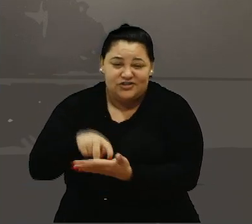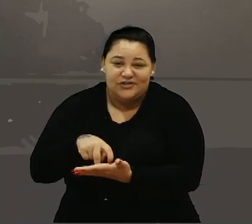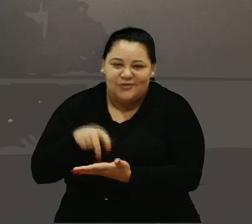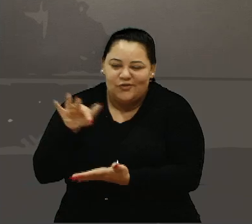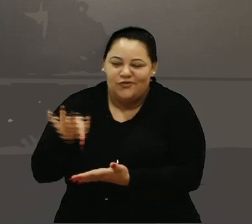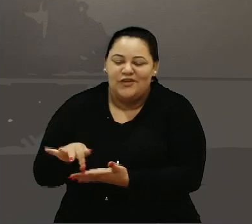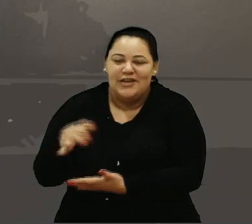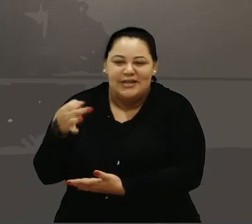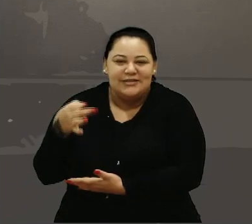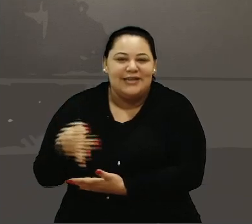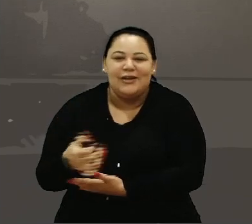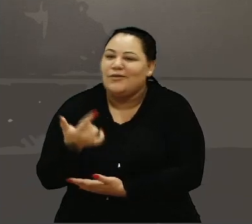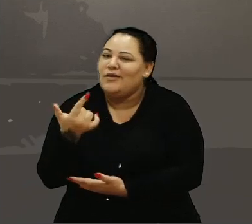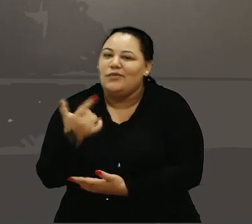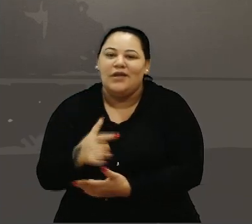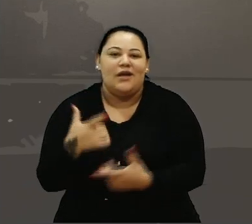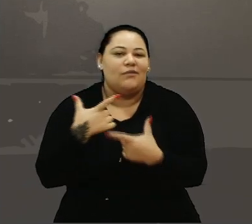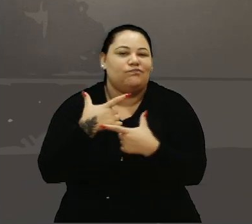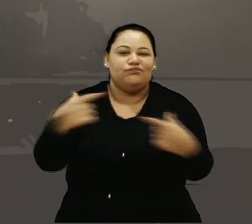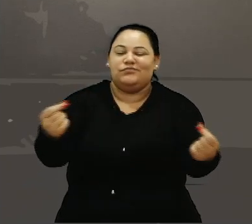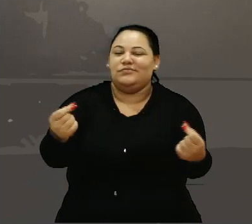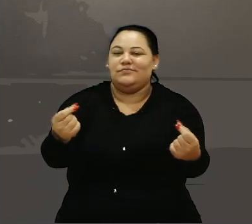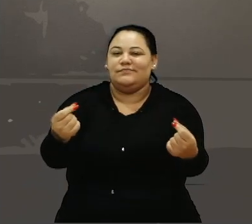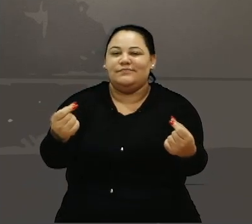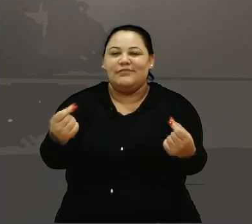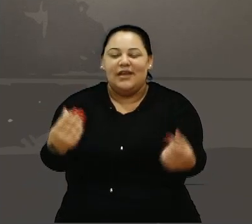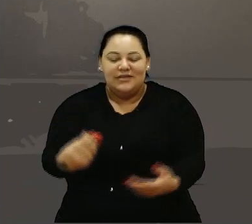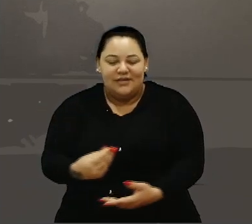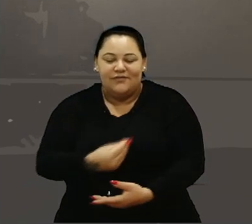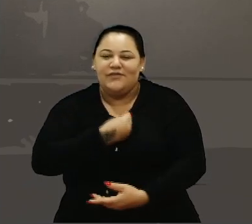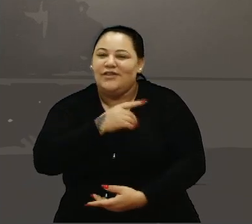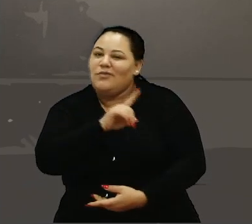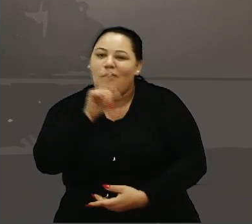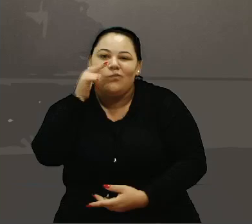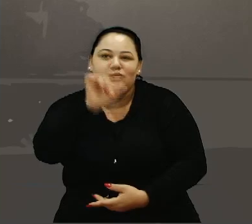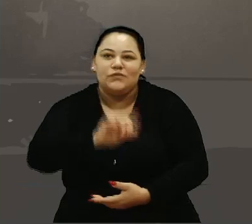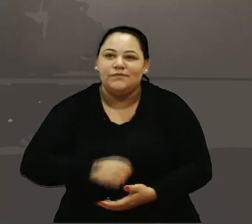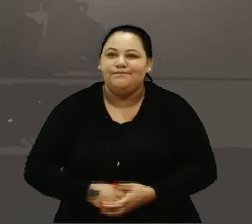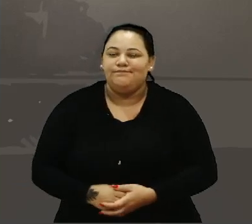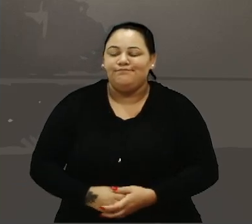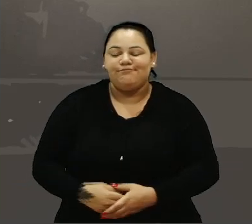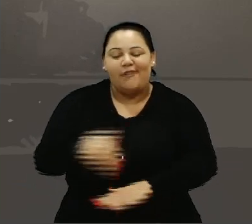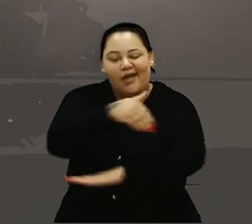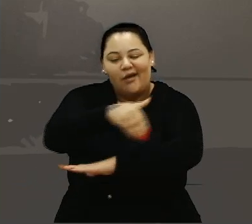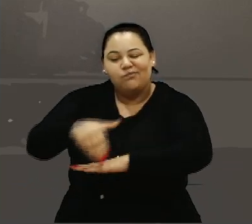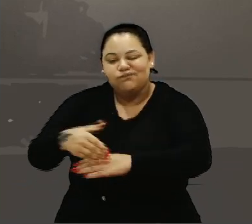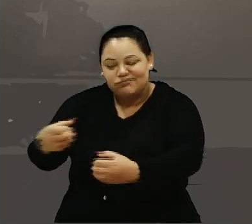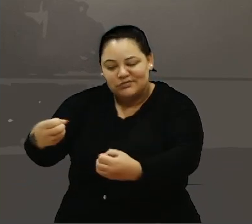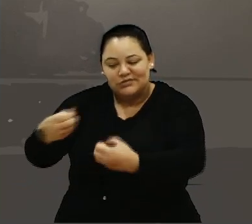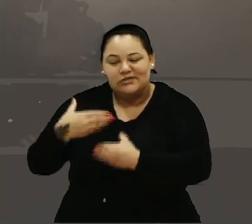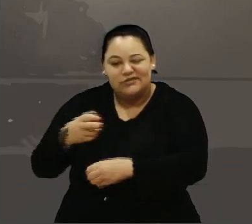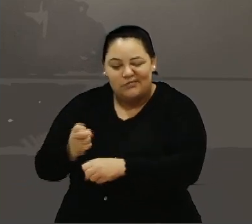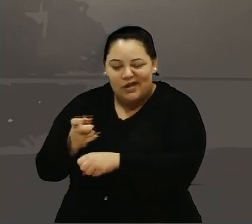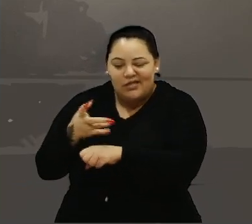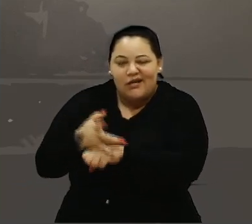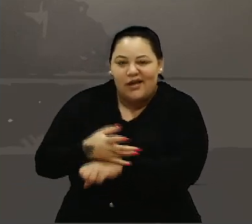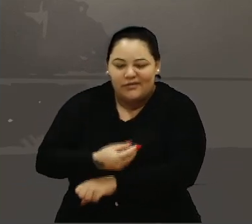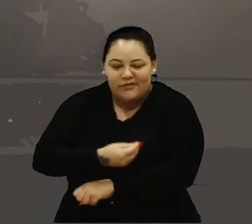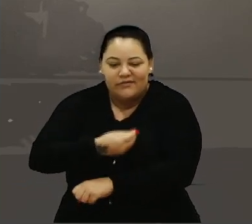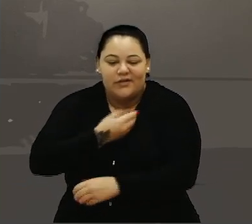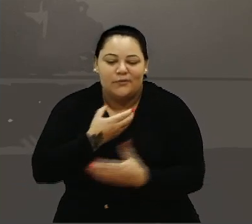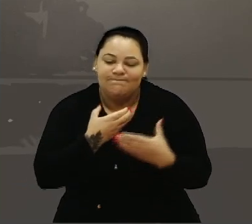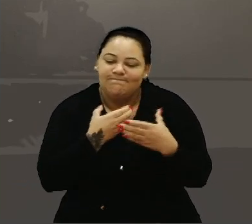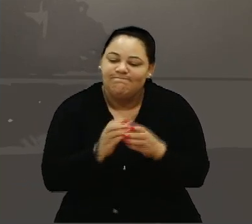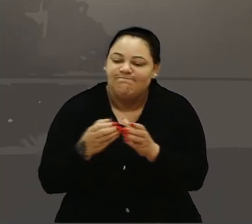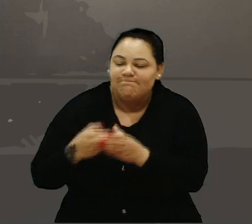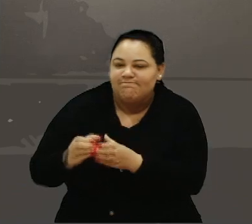sem escapatória. Entrar nessa vida não é motivo de vitória. Sou educado pela rua, vivendo na madruga, sempre na disciplina,